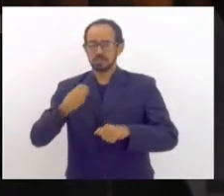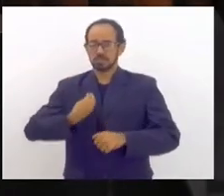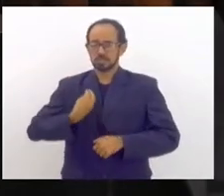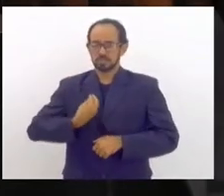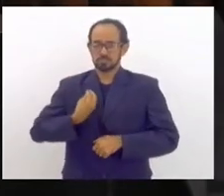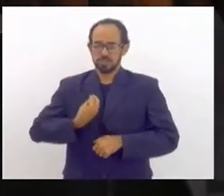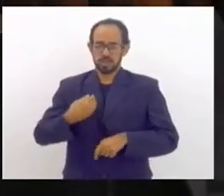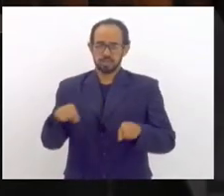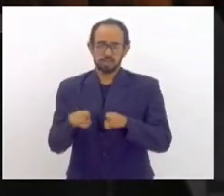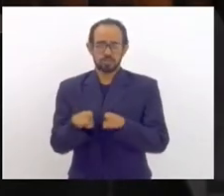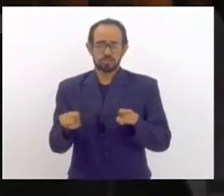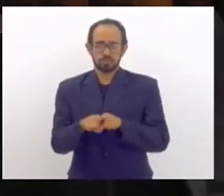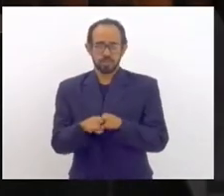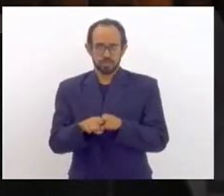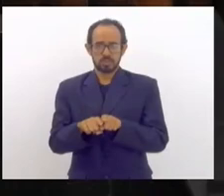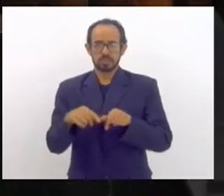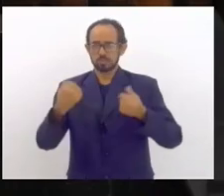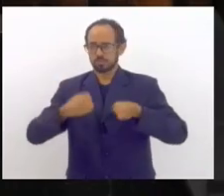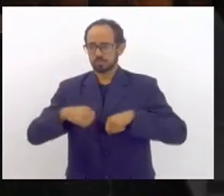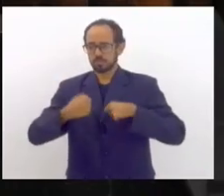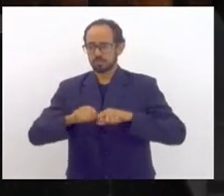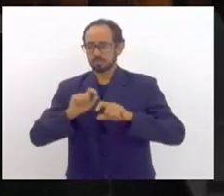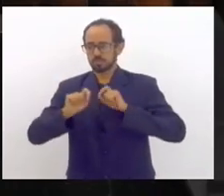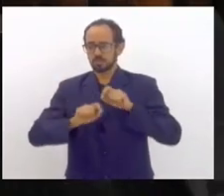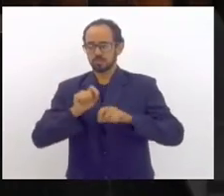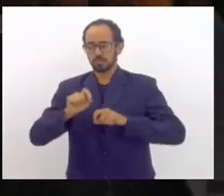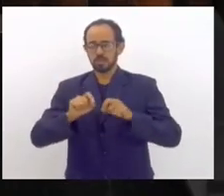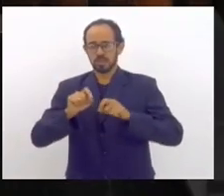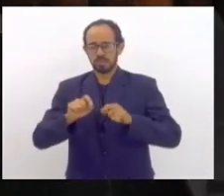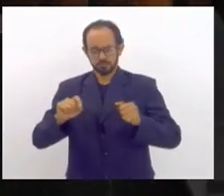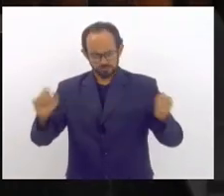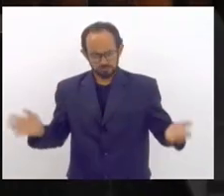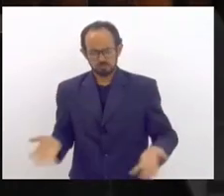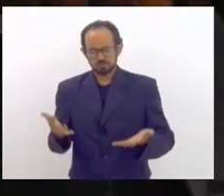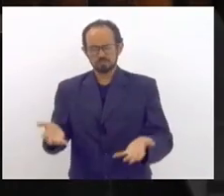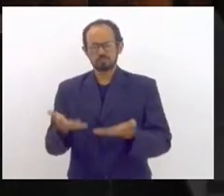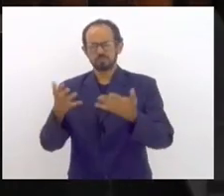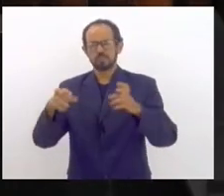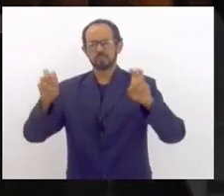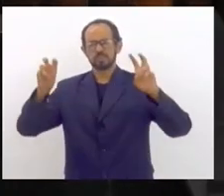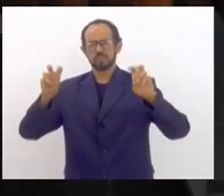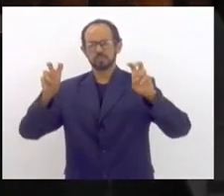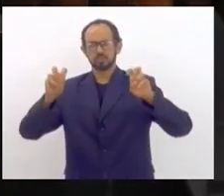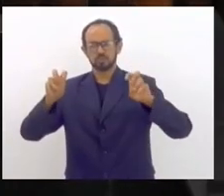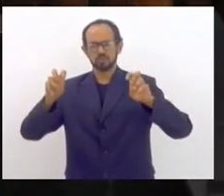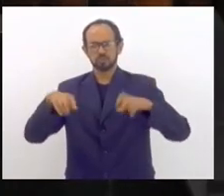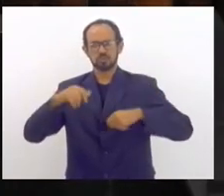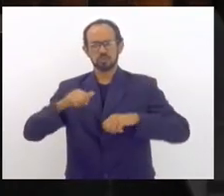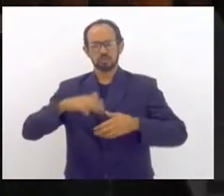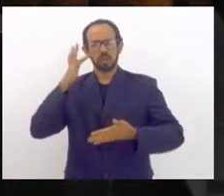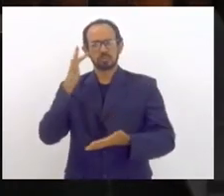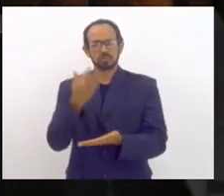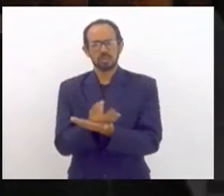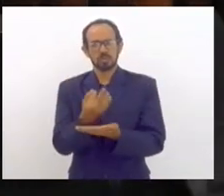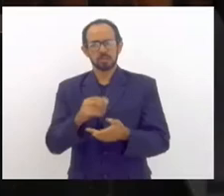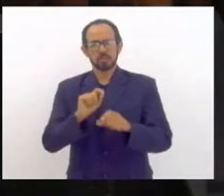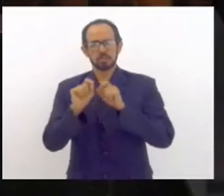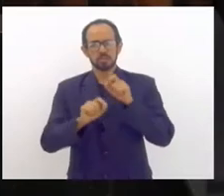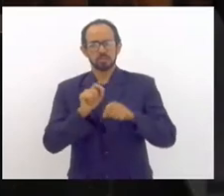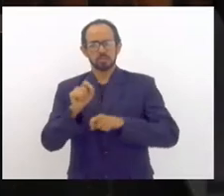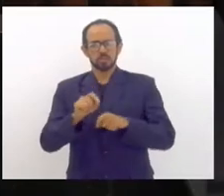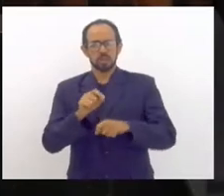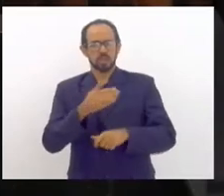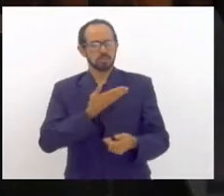participar também. A gente precisa levantar essa pauta e eu tenho certeza que, com o andar dessa, junto com a Índia Amelau, que é uma grande